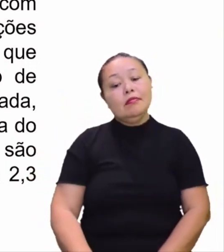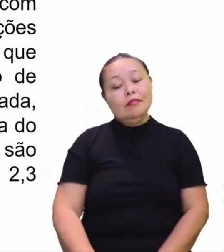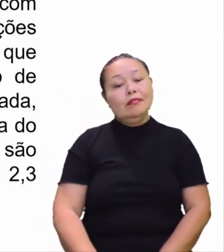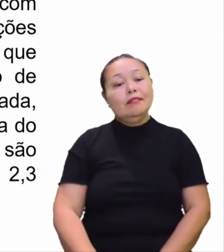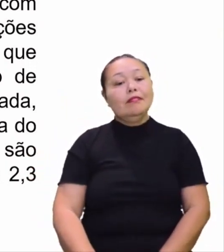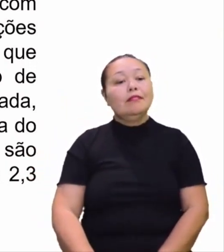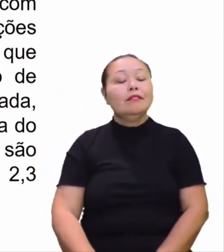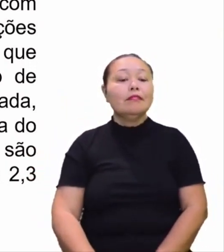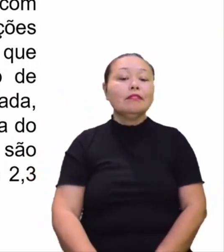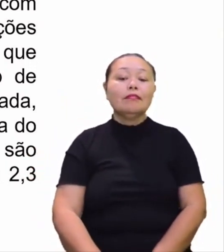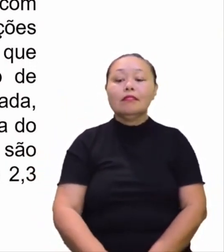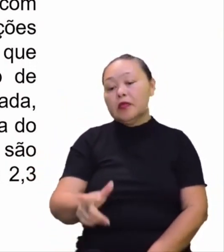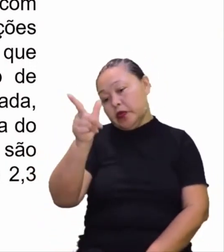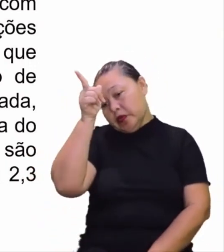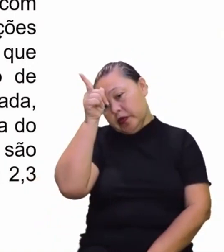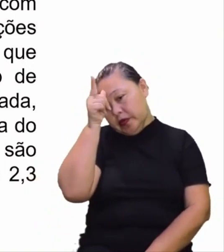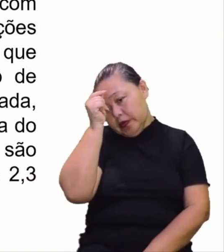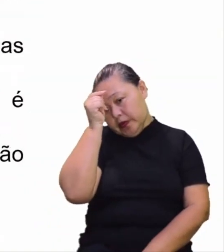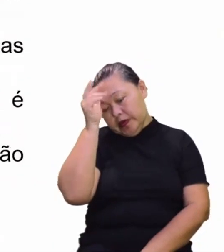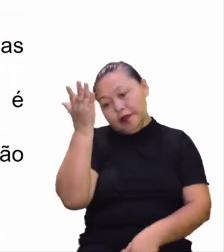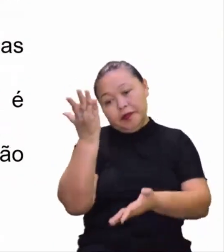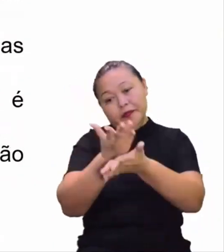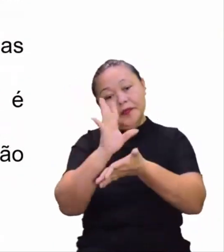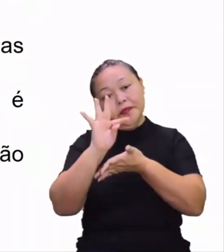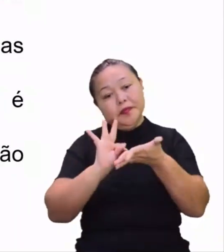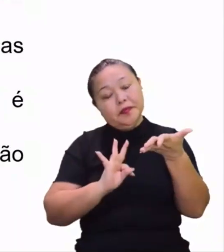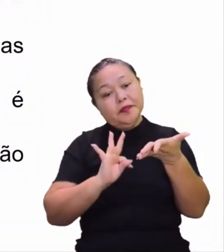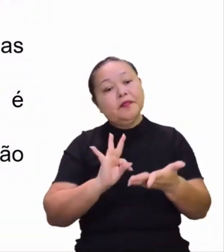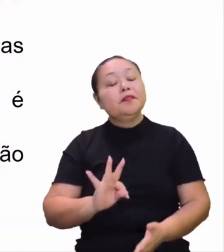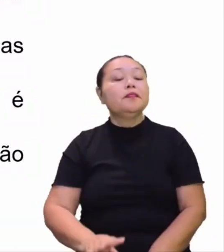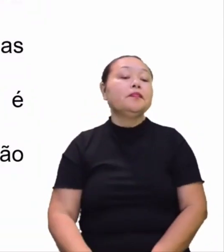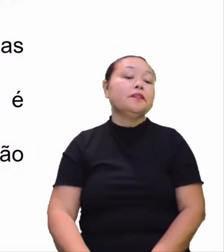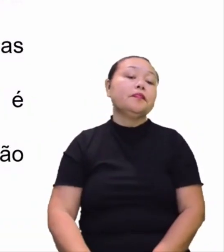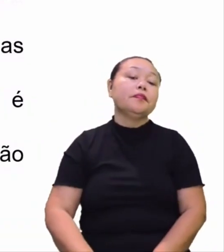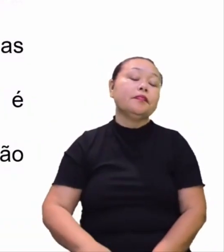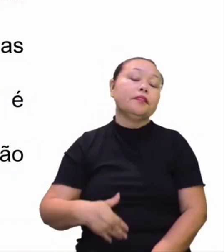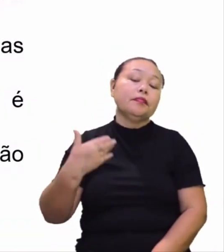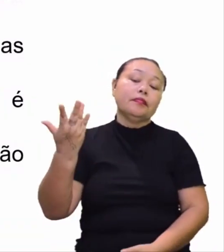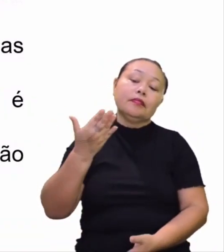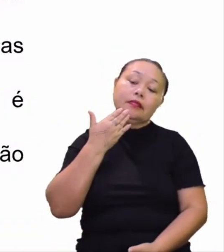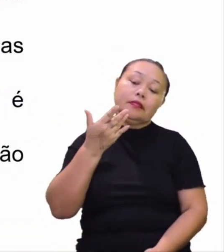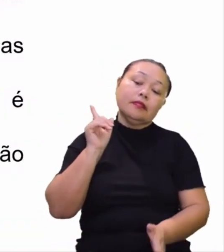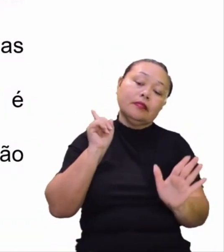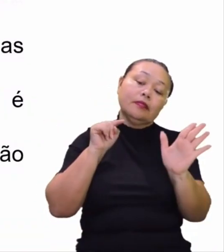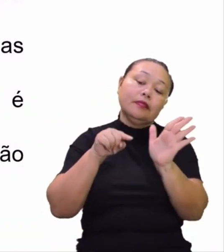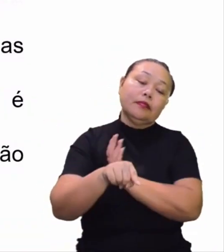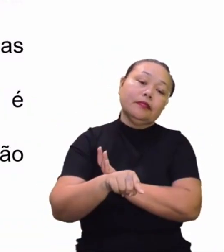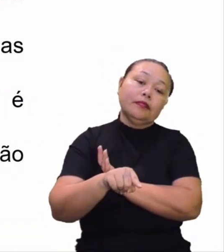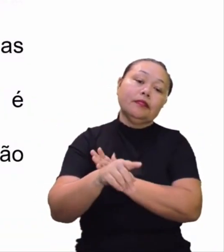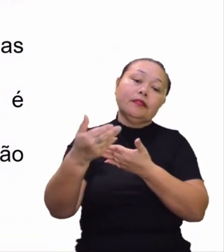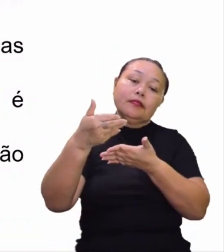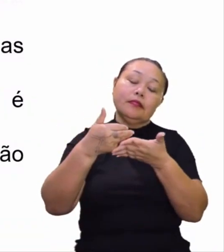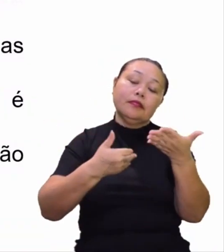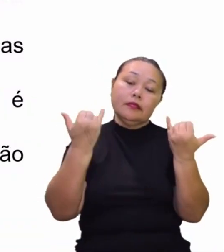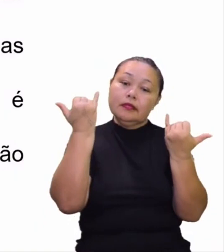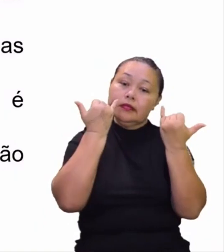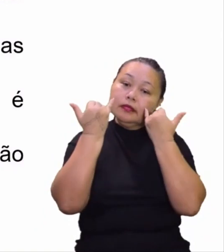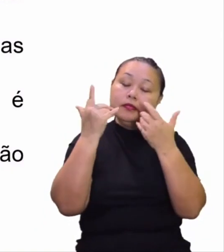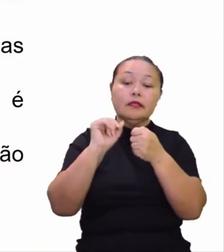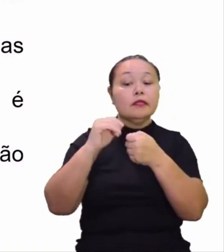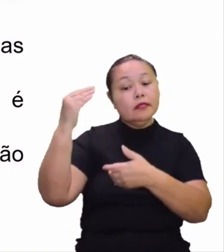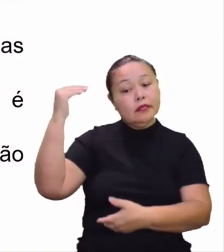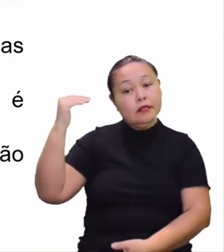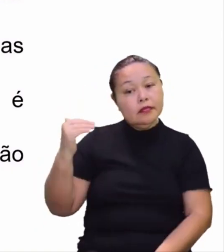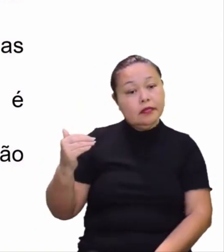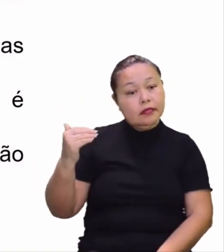ano. Ufa, acabou o texto, Rogério? Acabou. Vamos lá para o comando da questão. De acordo com as